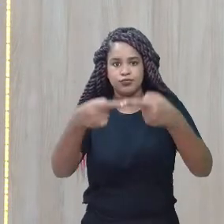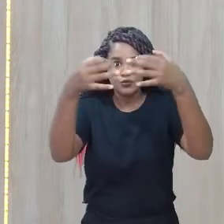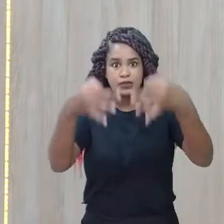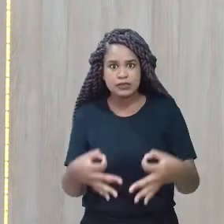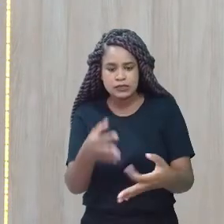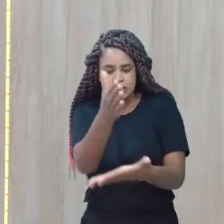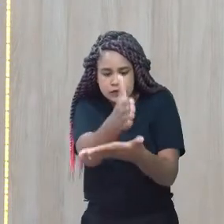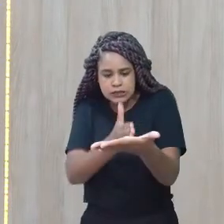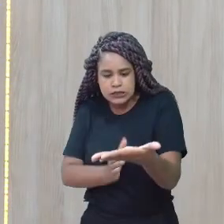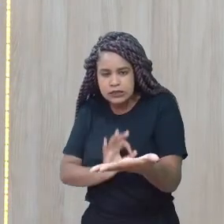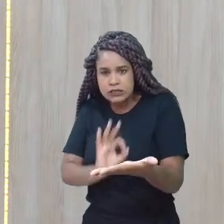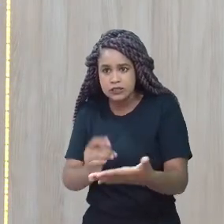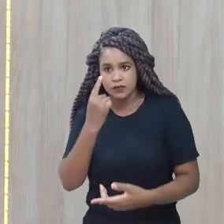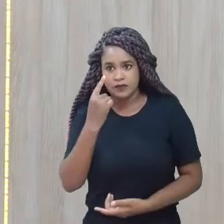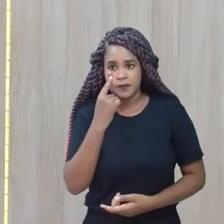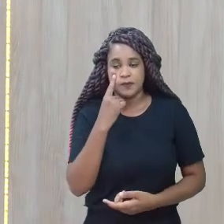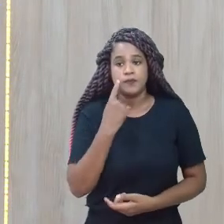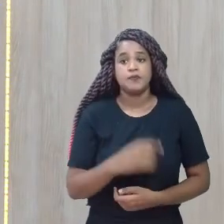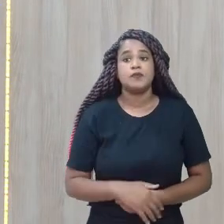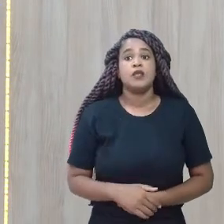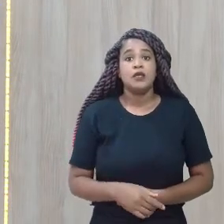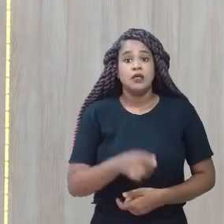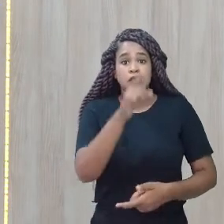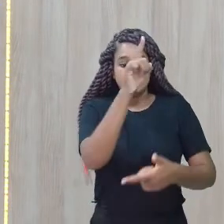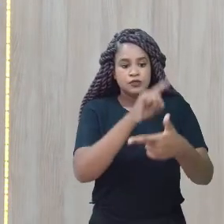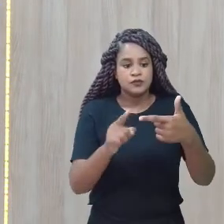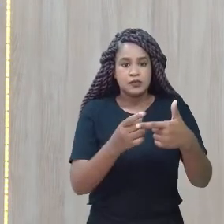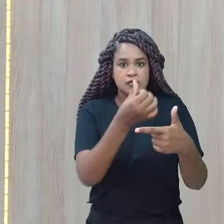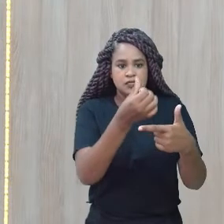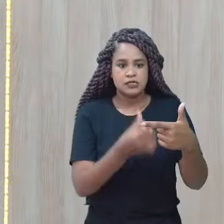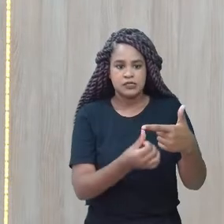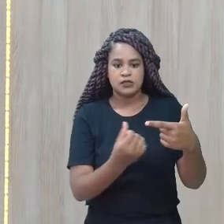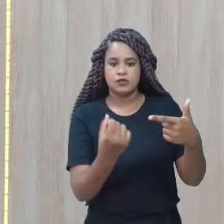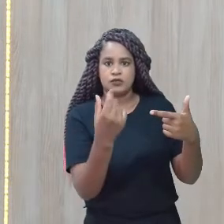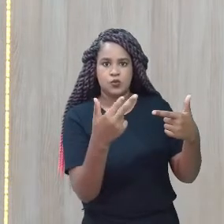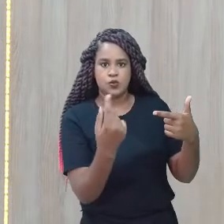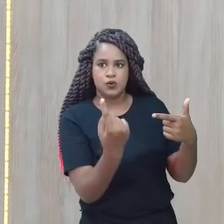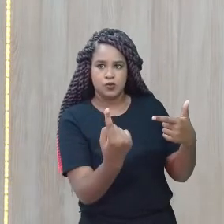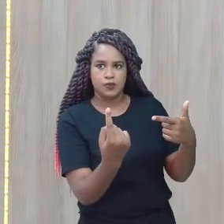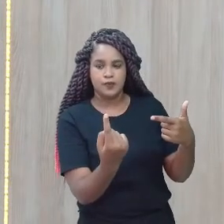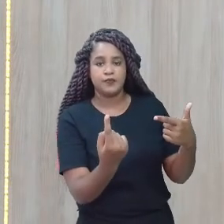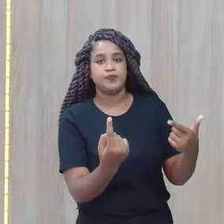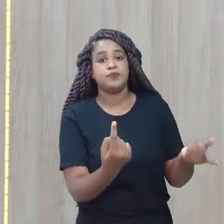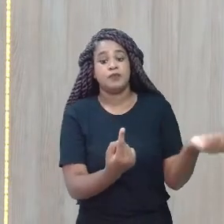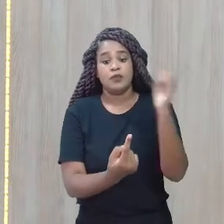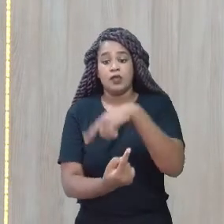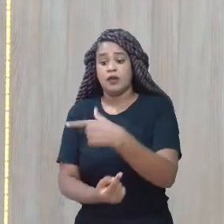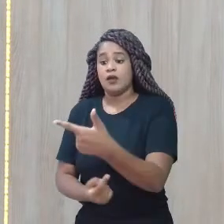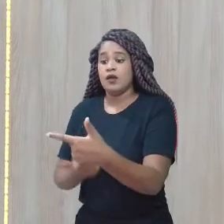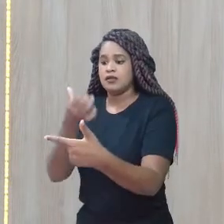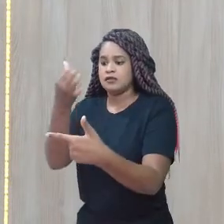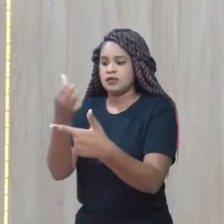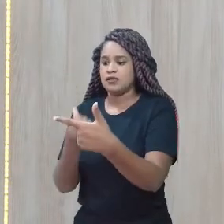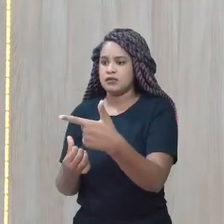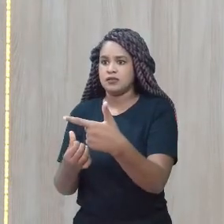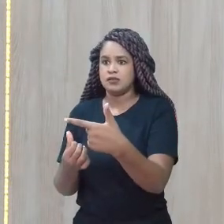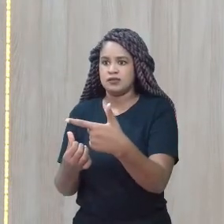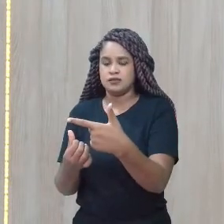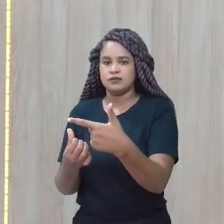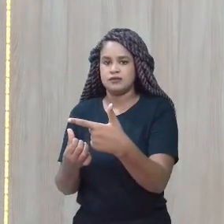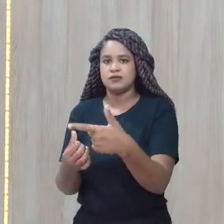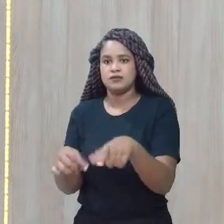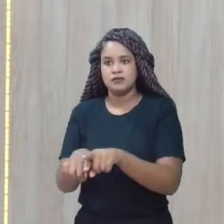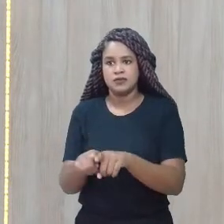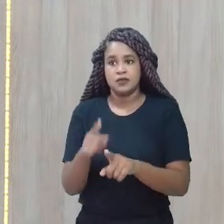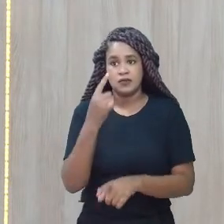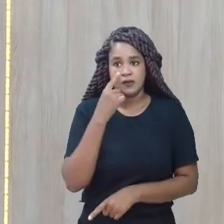dividi por 6 e deu 1, eu dividi por 1 e deu 6. Então, a gente está escrevendo de toda forma os divisores desse número aqui em cima,